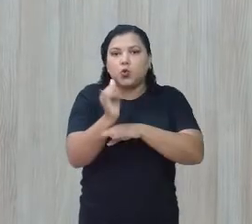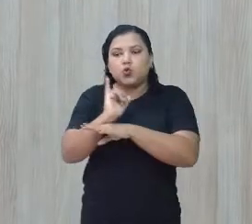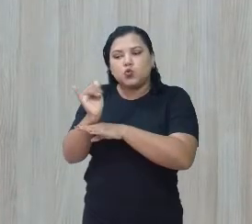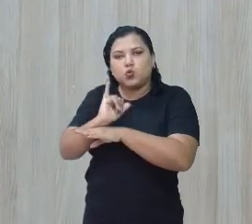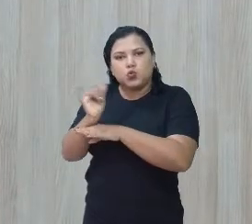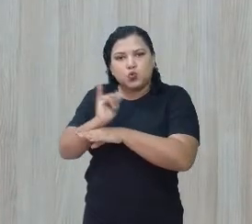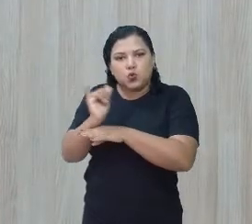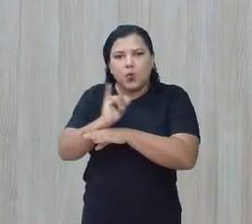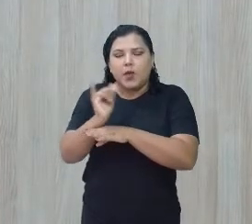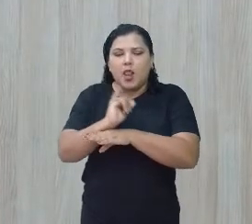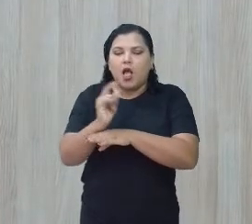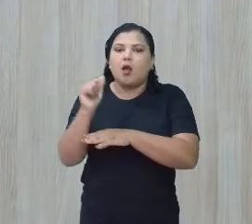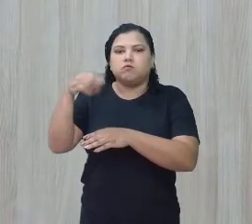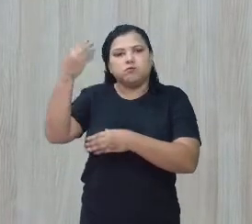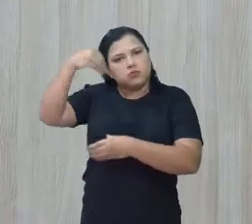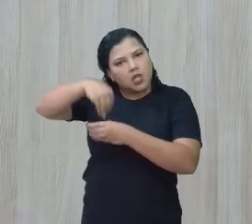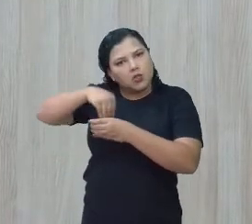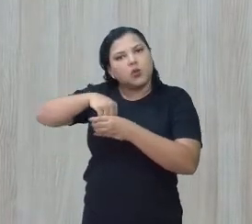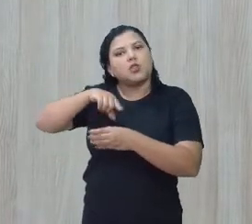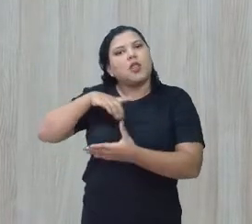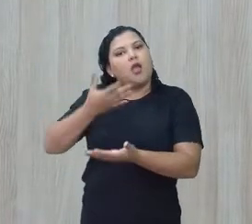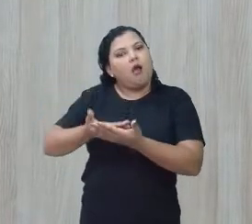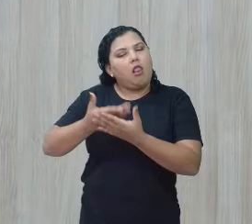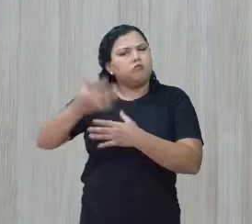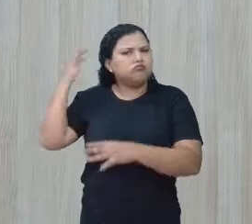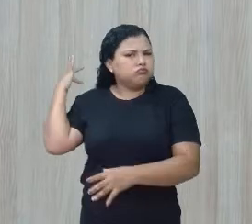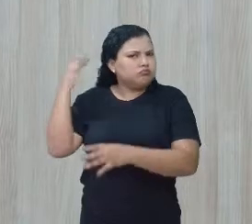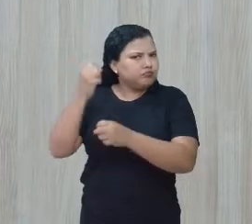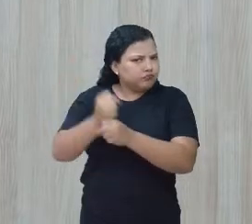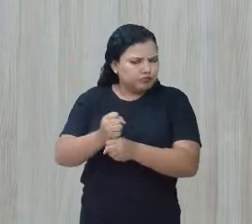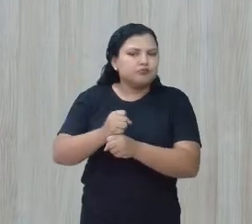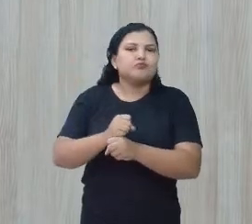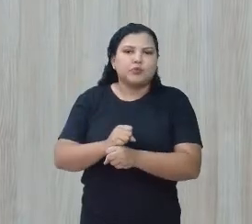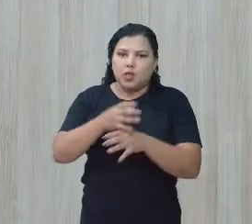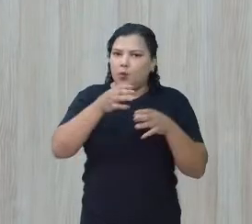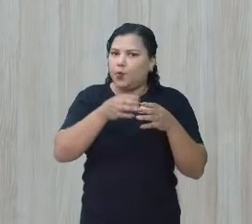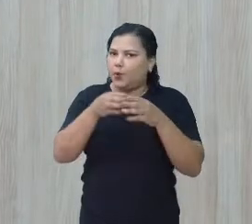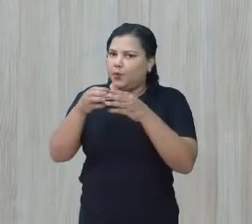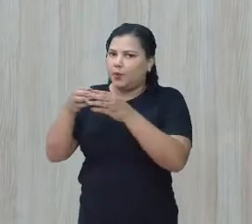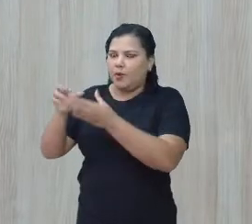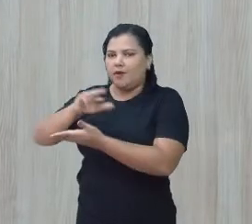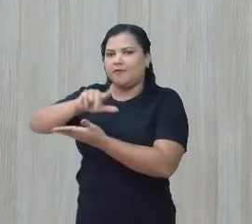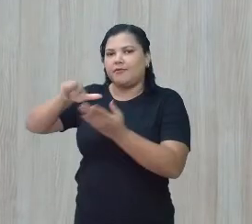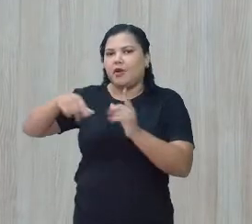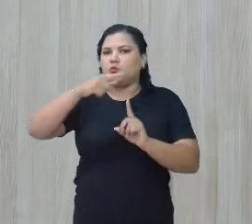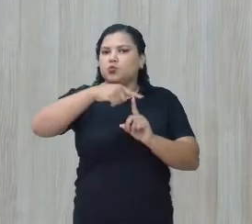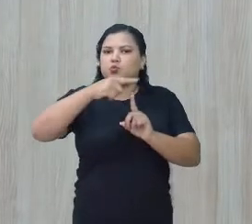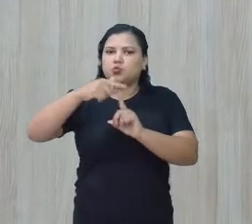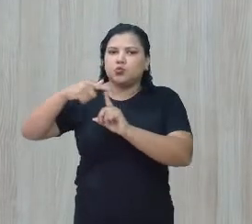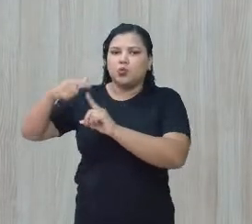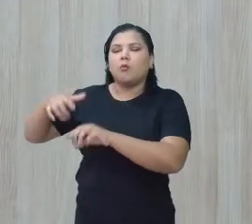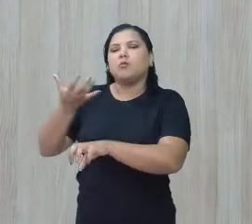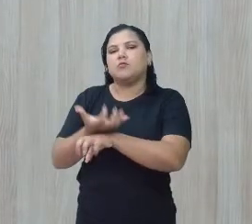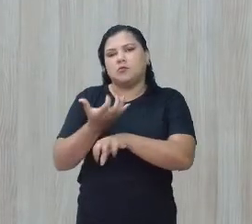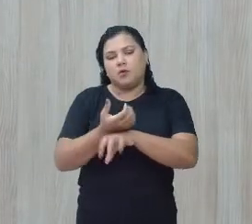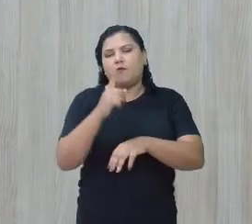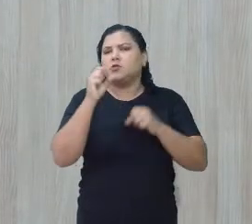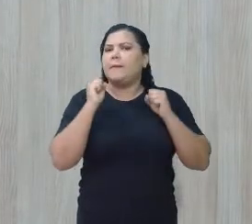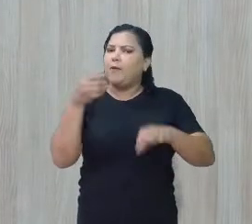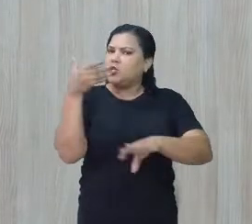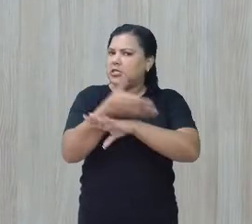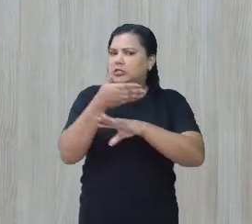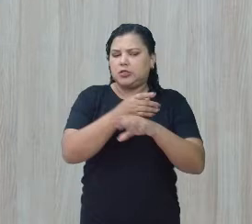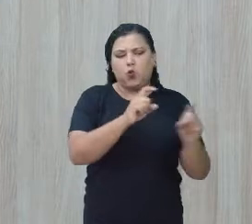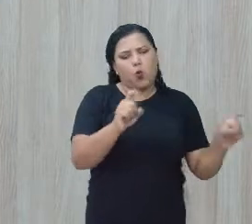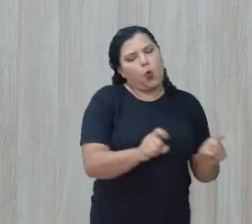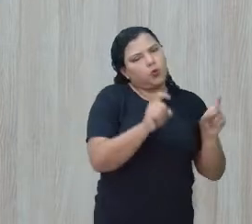do nosso canal lá, tá certo? E também pelo computador, né, dependendo daí do que for mais fácil para você acessar, você pode aí